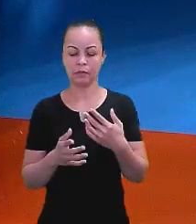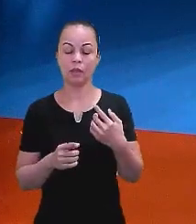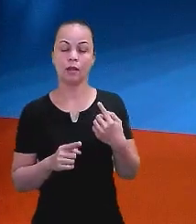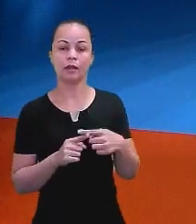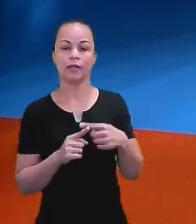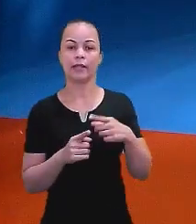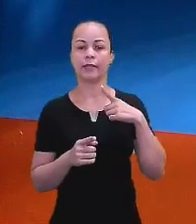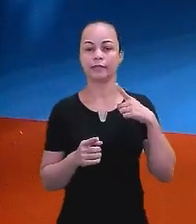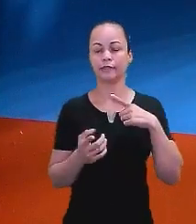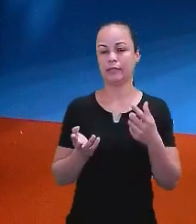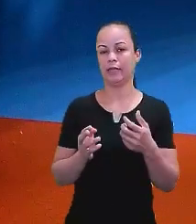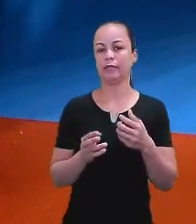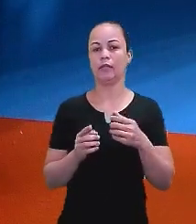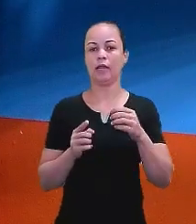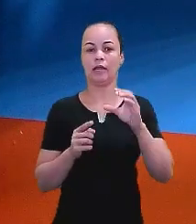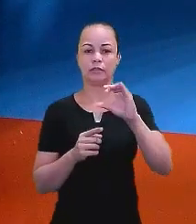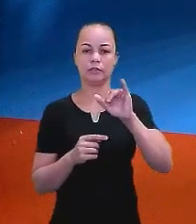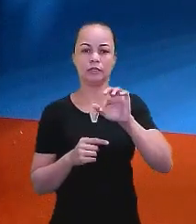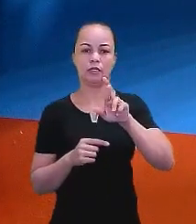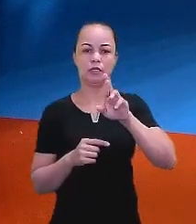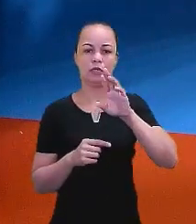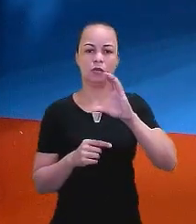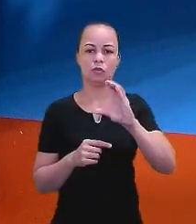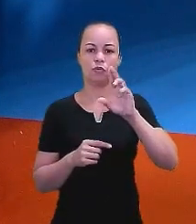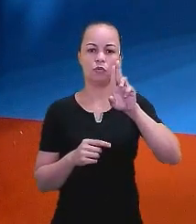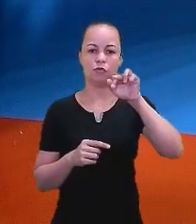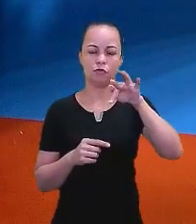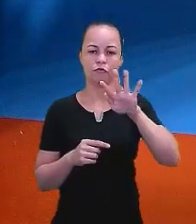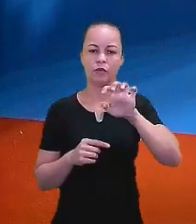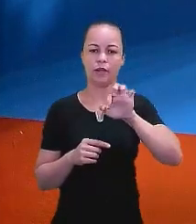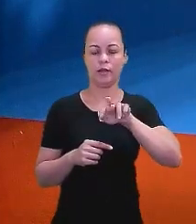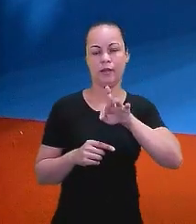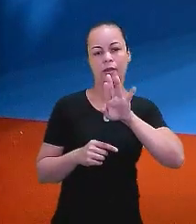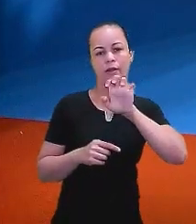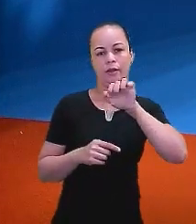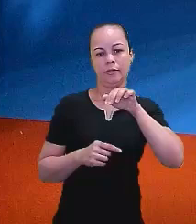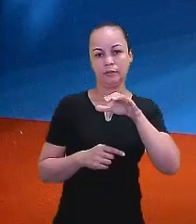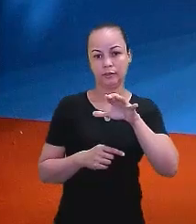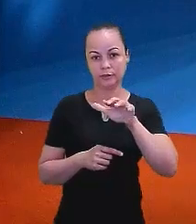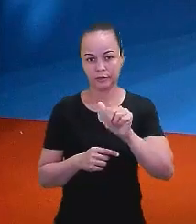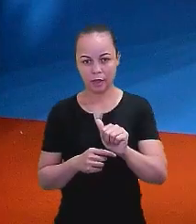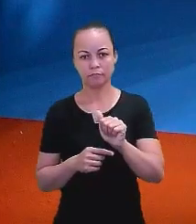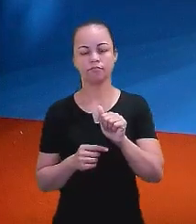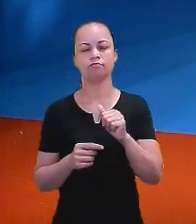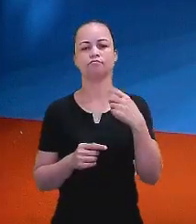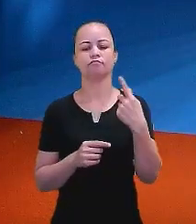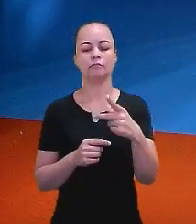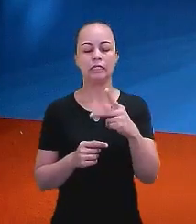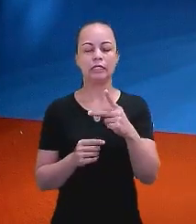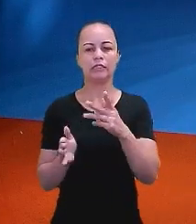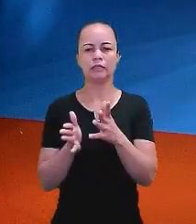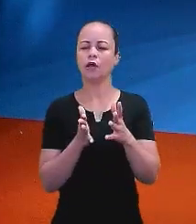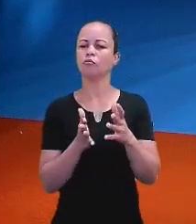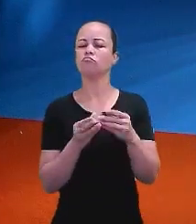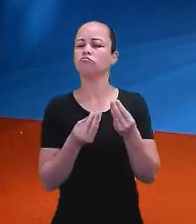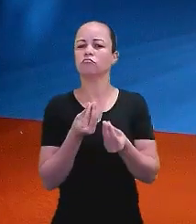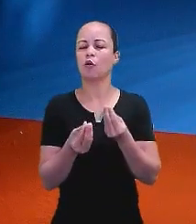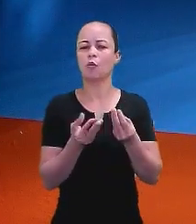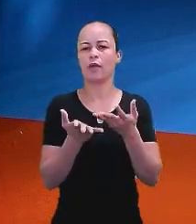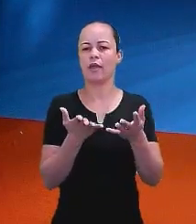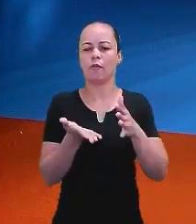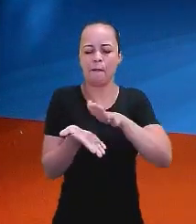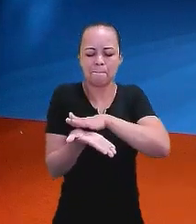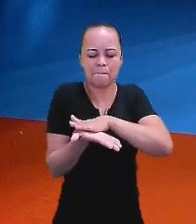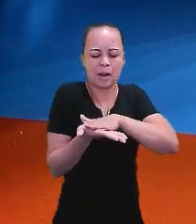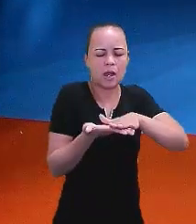da circunferência. Lembra que eu trouxe isso? Que ali o comprimento da circunferência não é uma figura